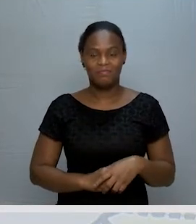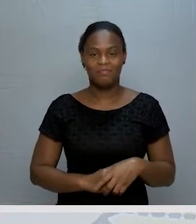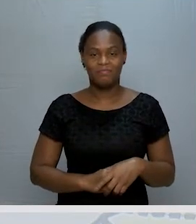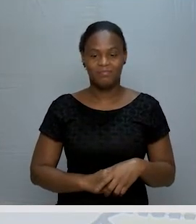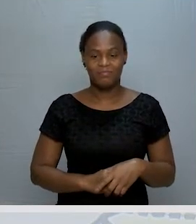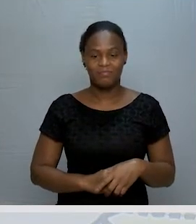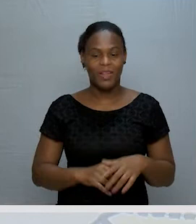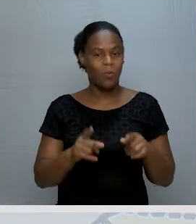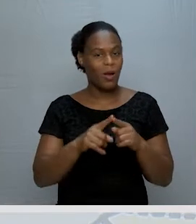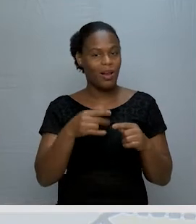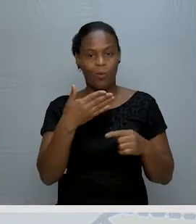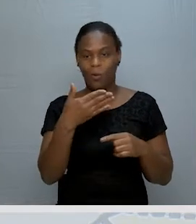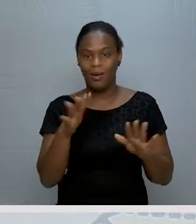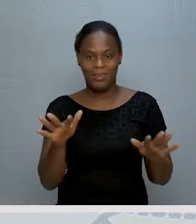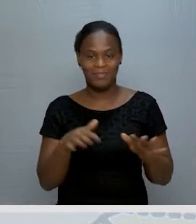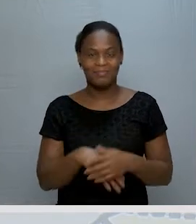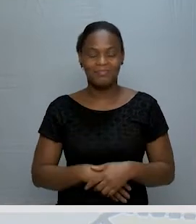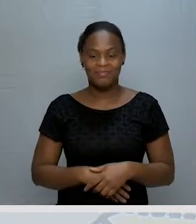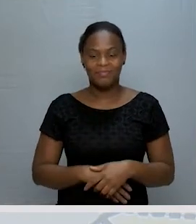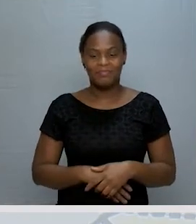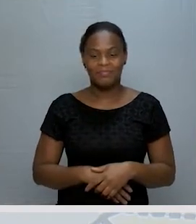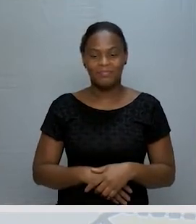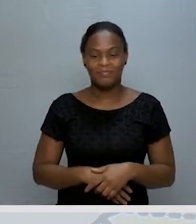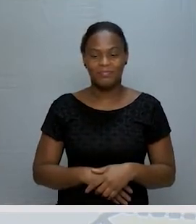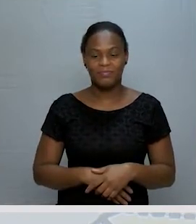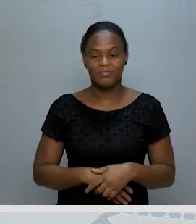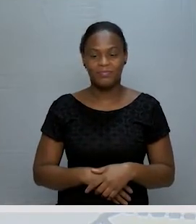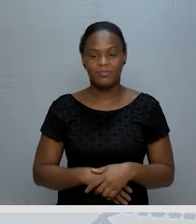sobre 20, que responde à unidade, não é?